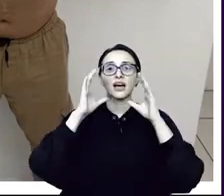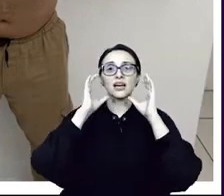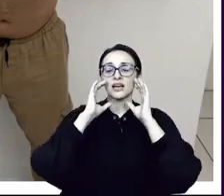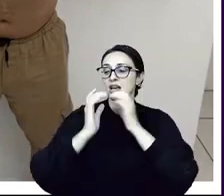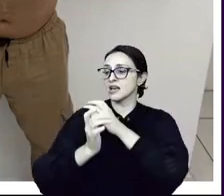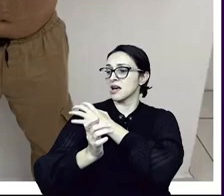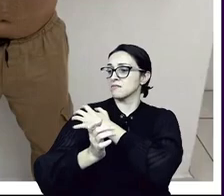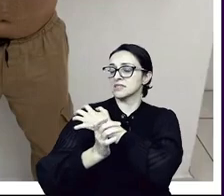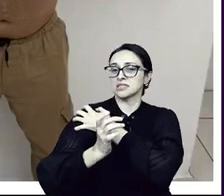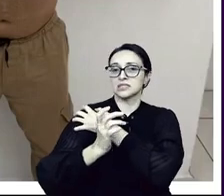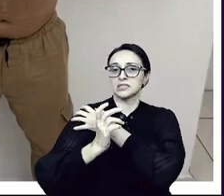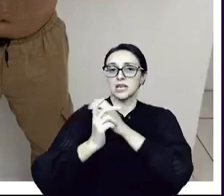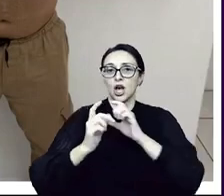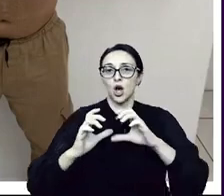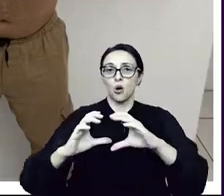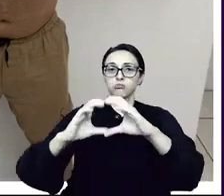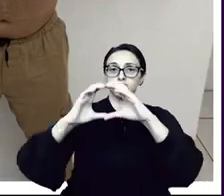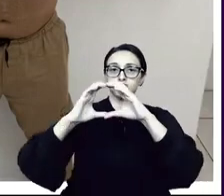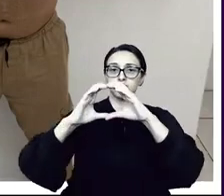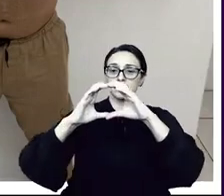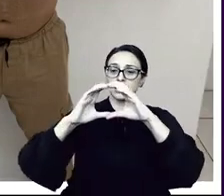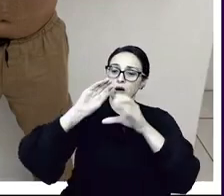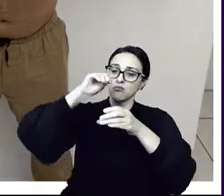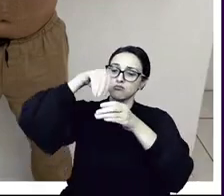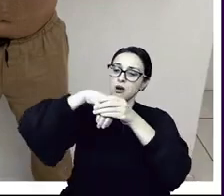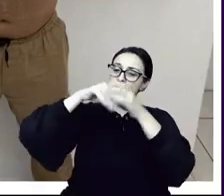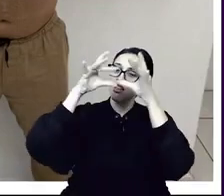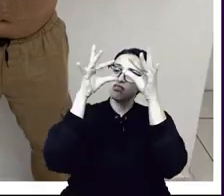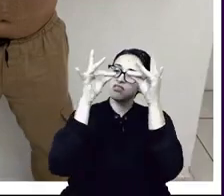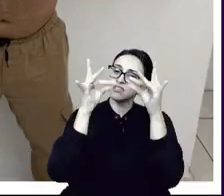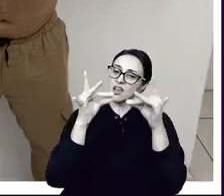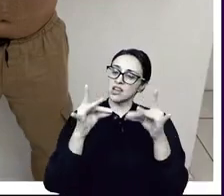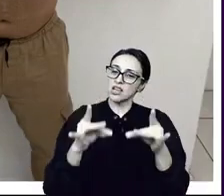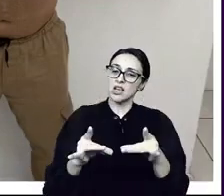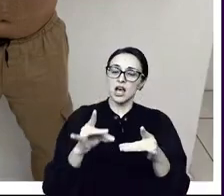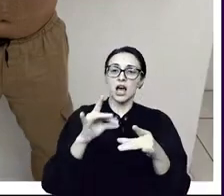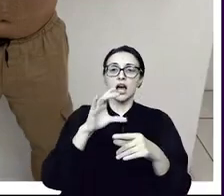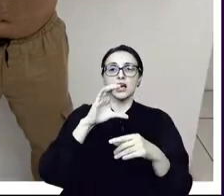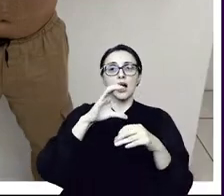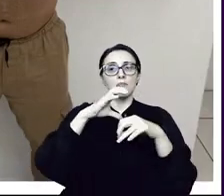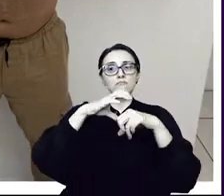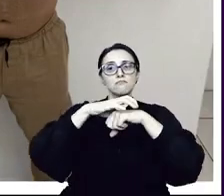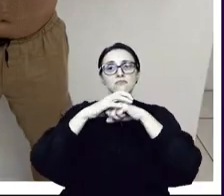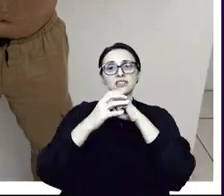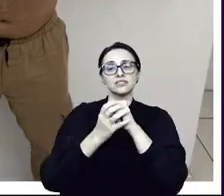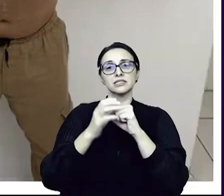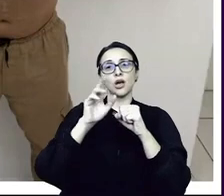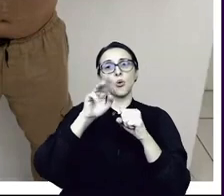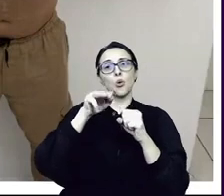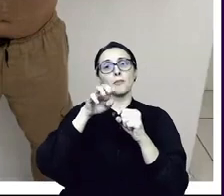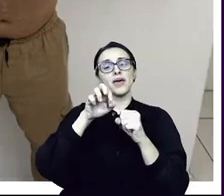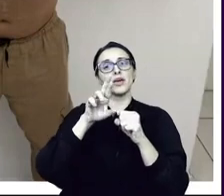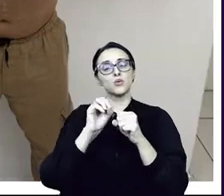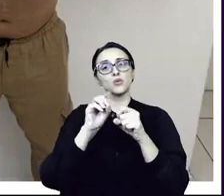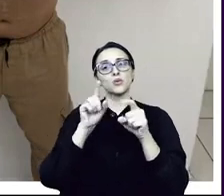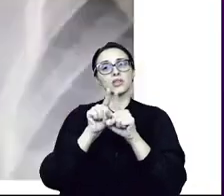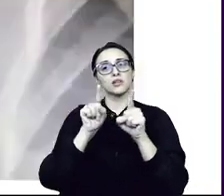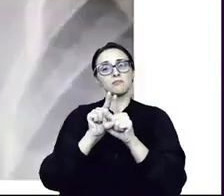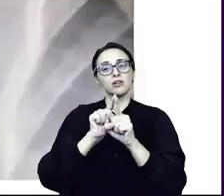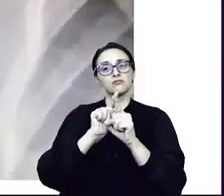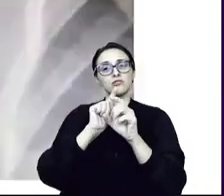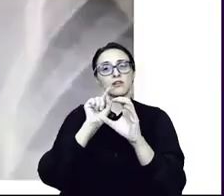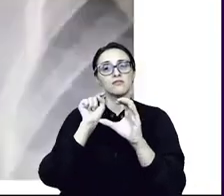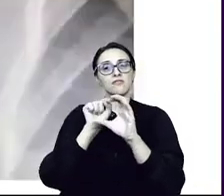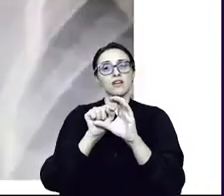olhar num corte só, né, e sim olhar a esfera, cabeça do húmero como um todo, em relação à parte central